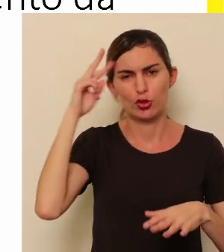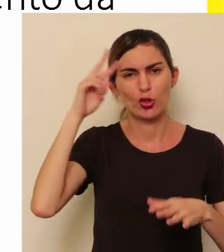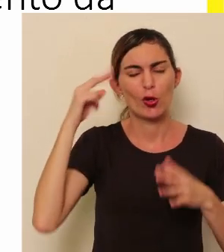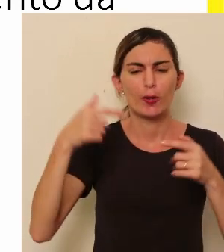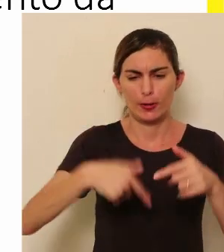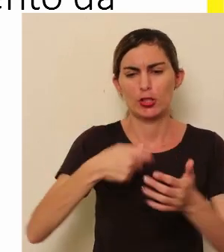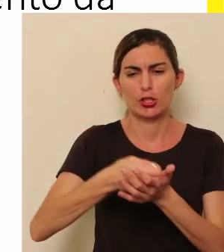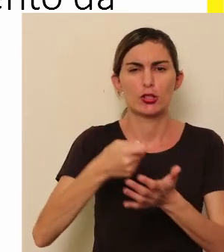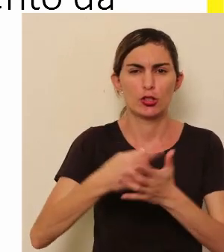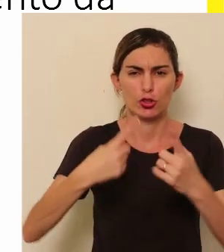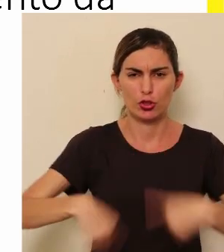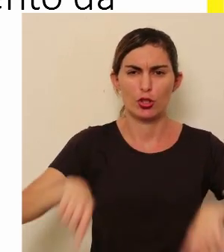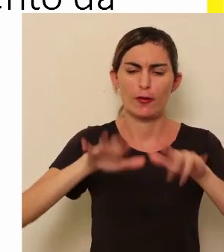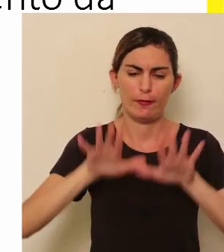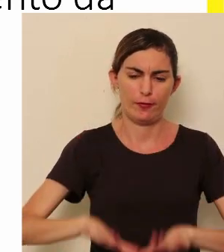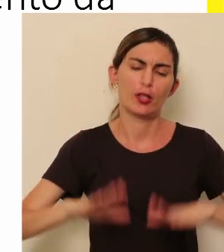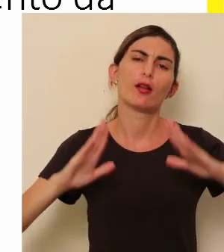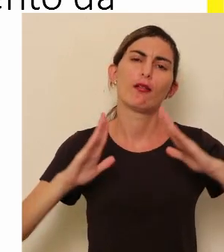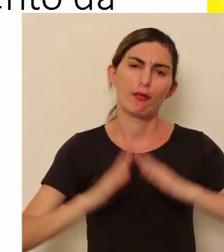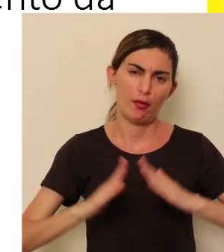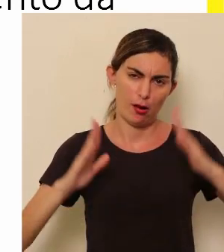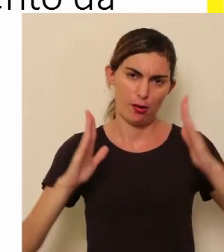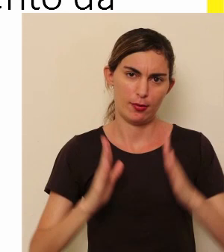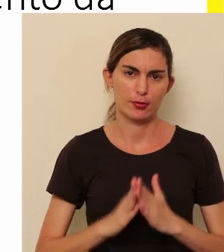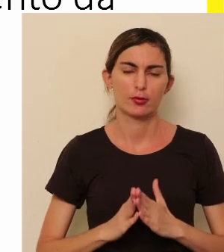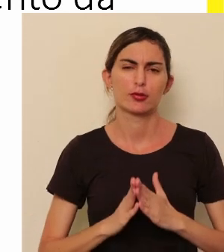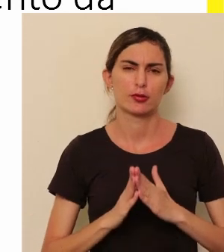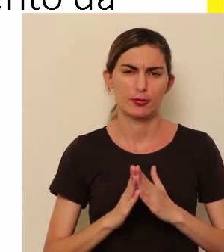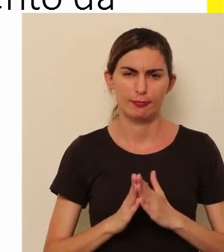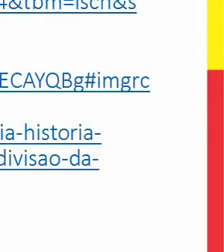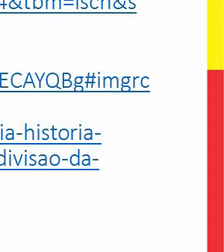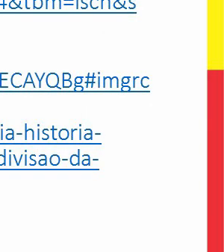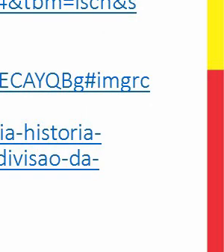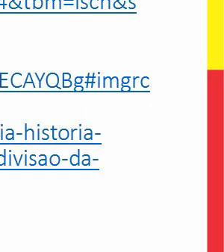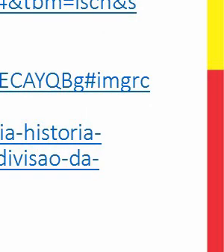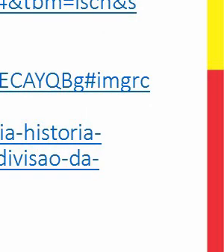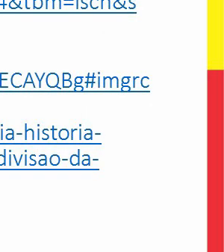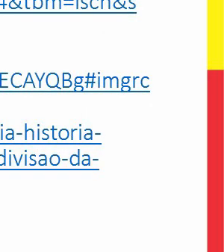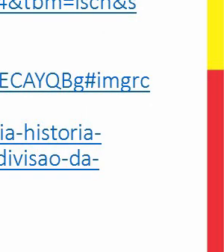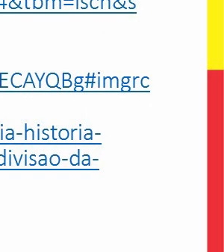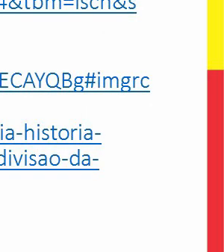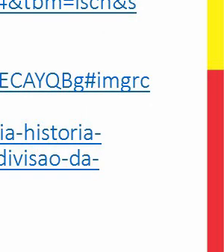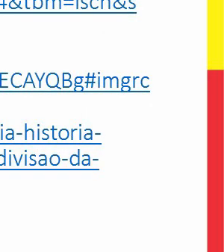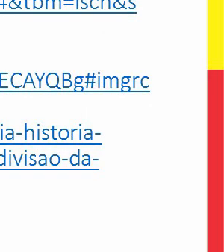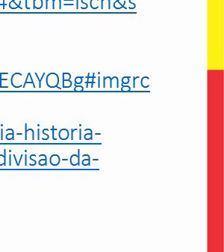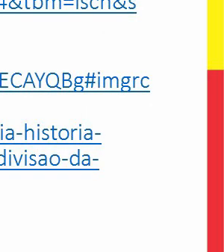nossa história que exige de nós que fiquemos em casa.